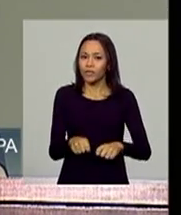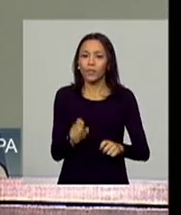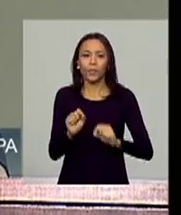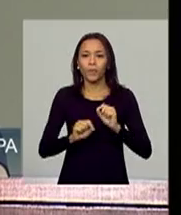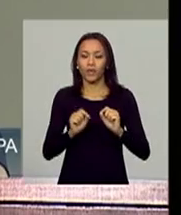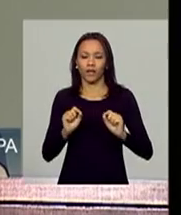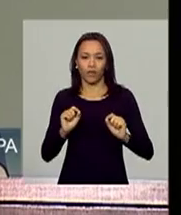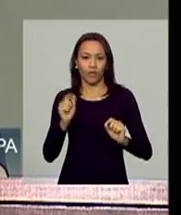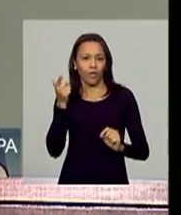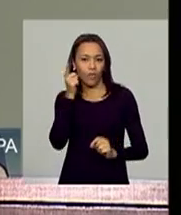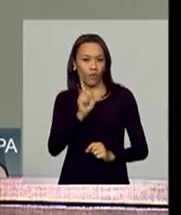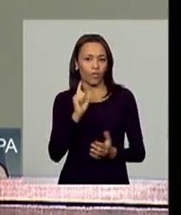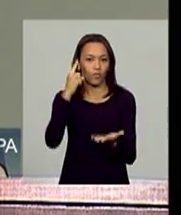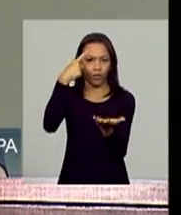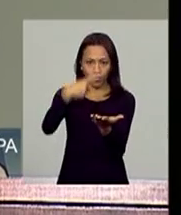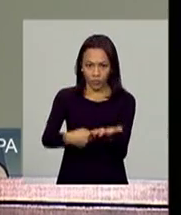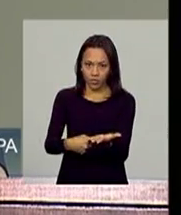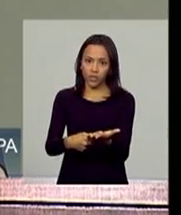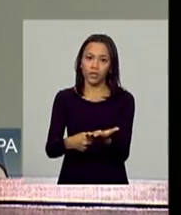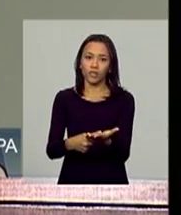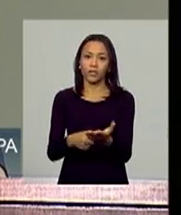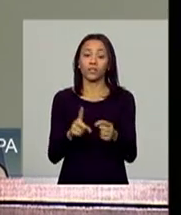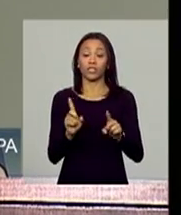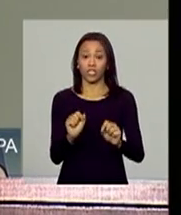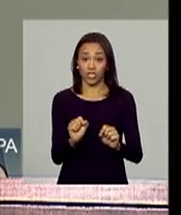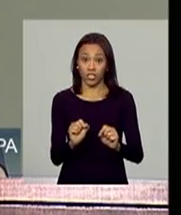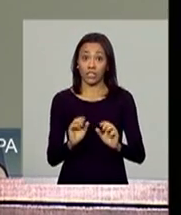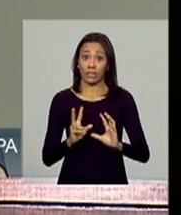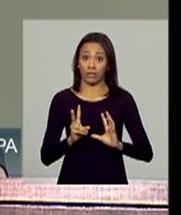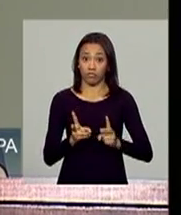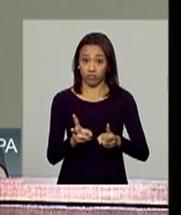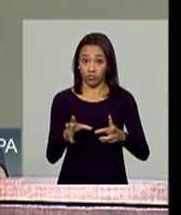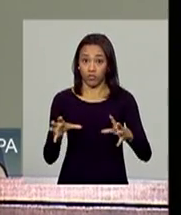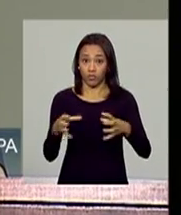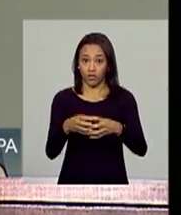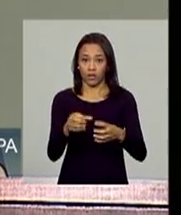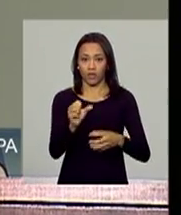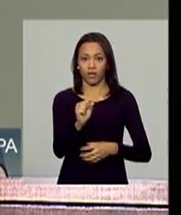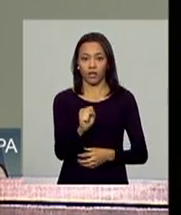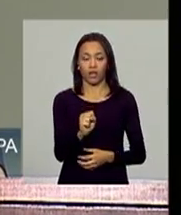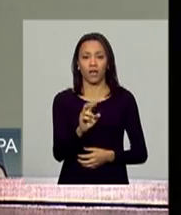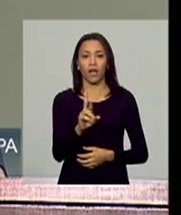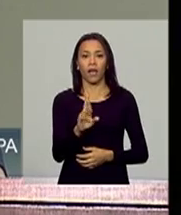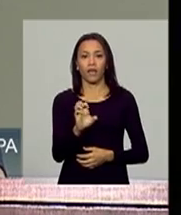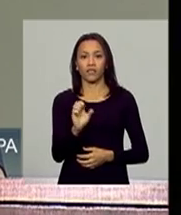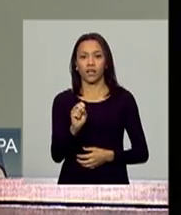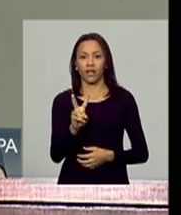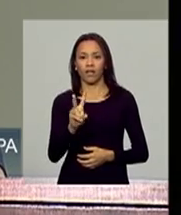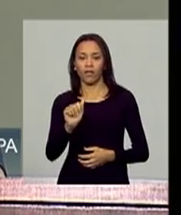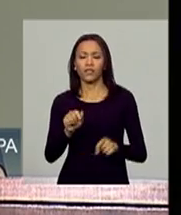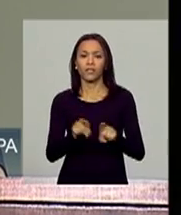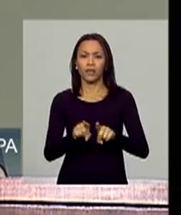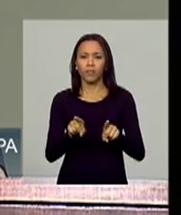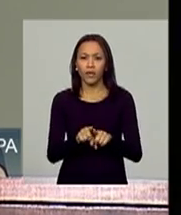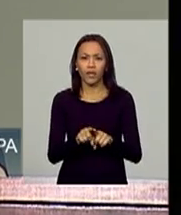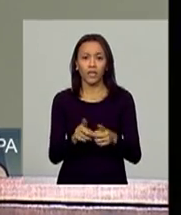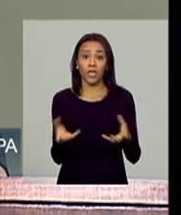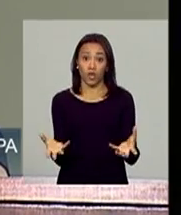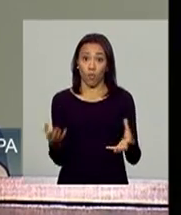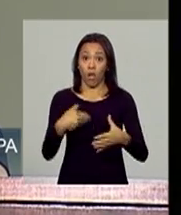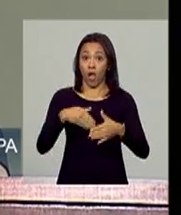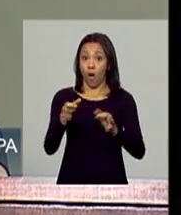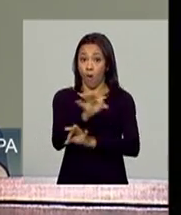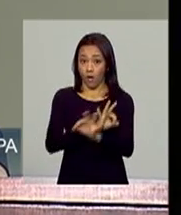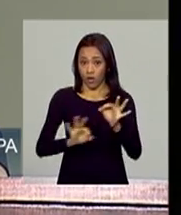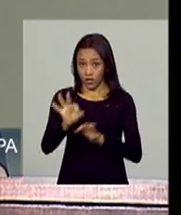acordo de contingenciamento de reservas, quanto à formação do Banco dos